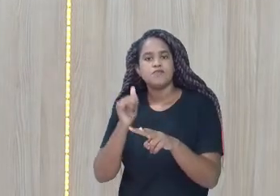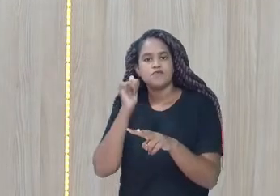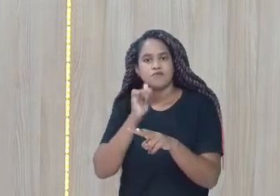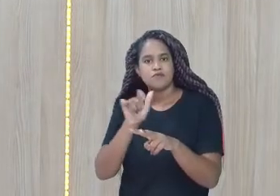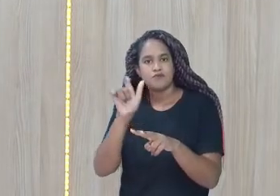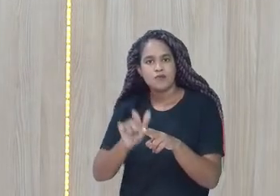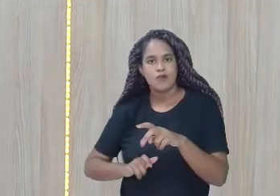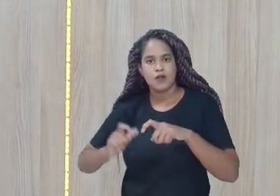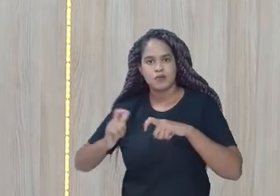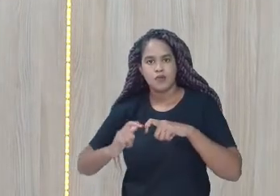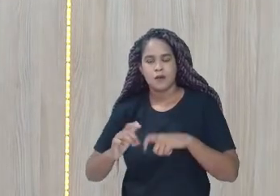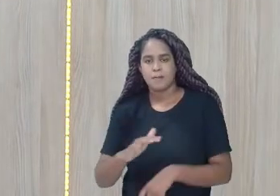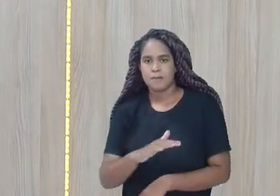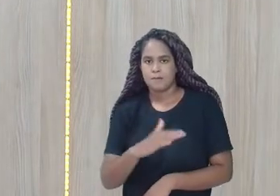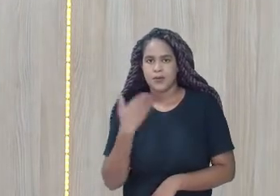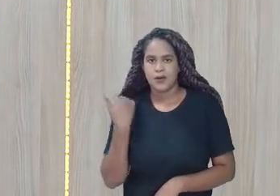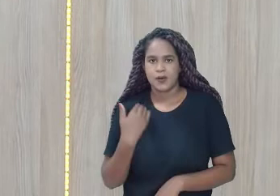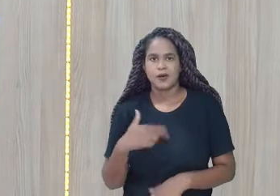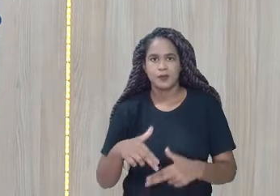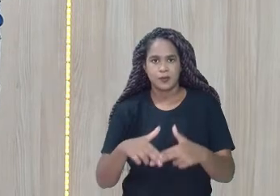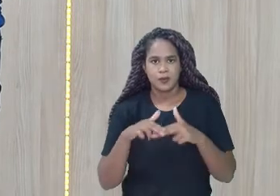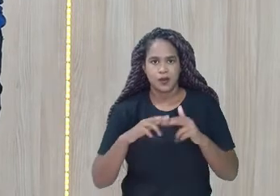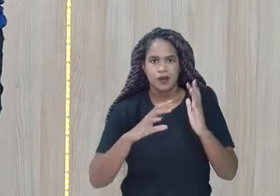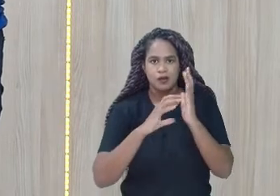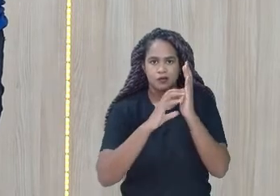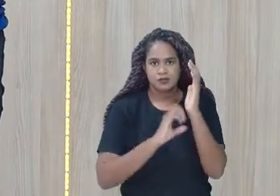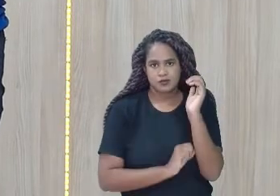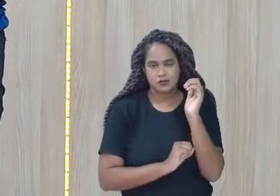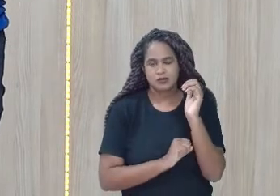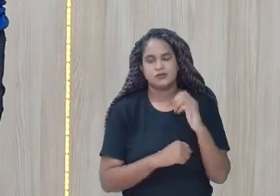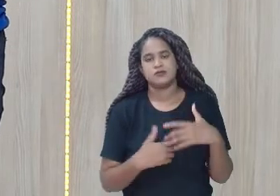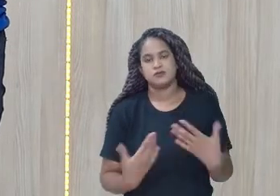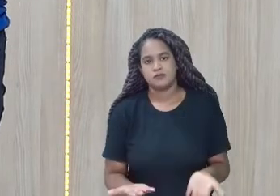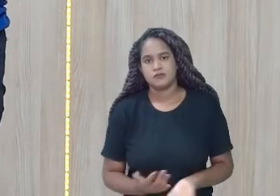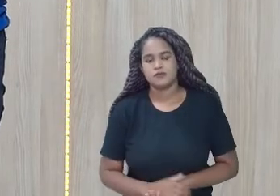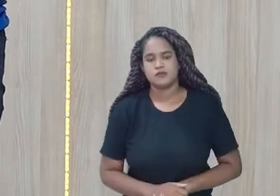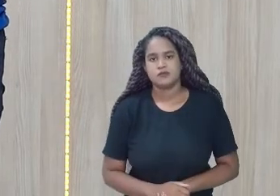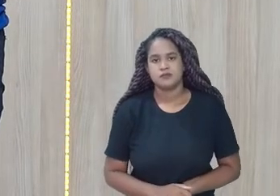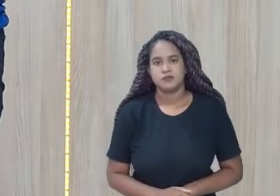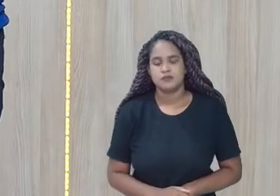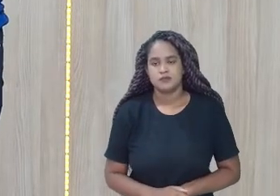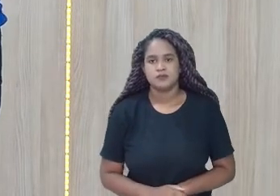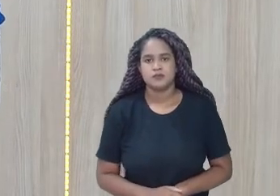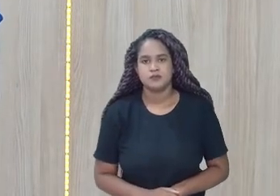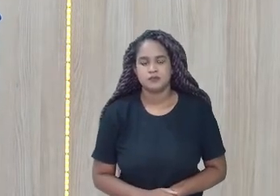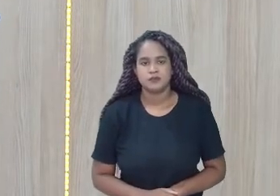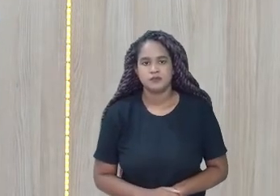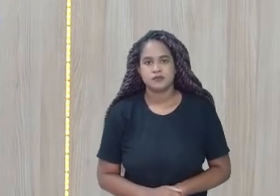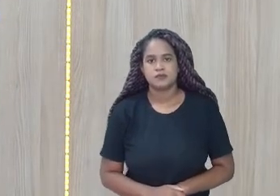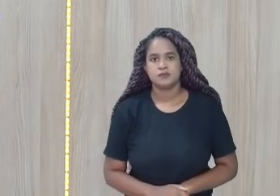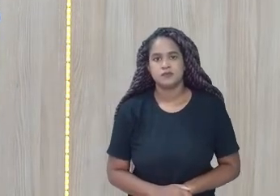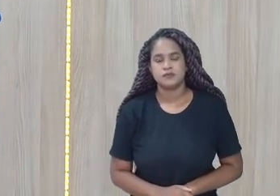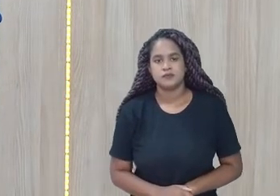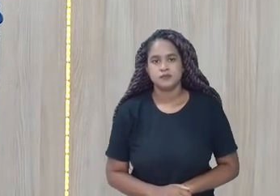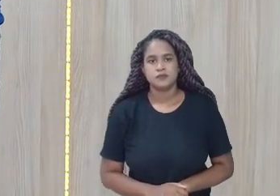a primeira pessoa no mundo a morrer e foi detectado que morreu com o vírus da AIDS.